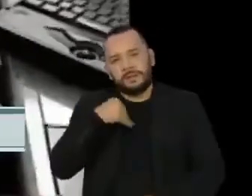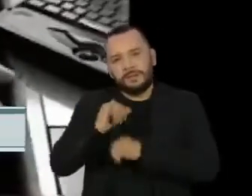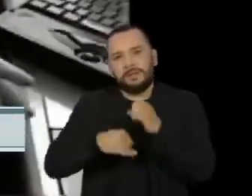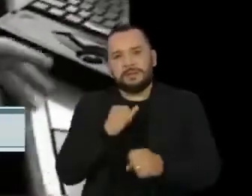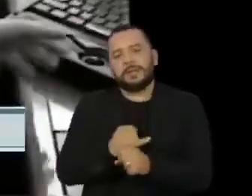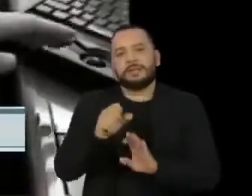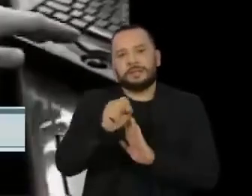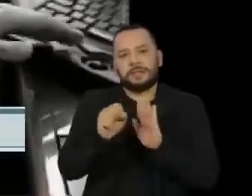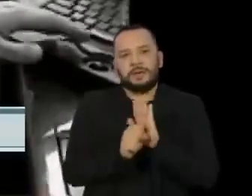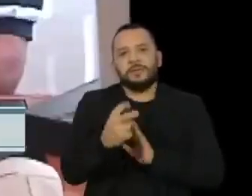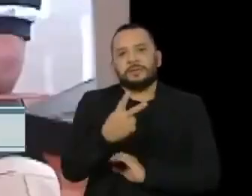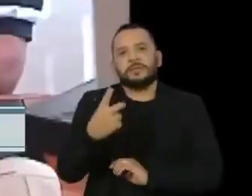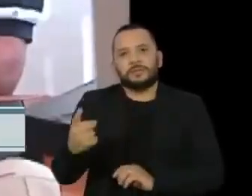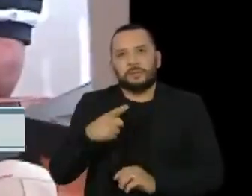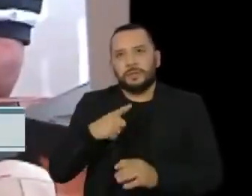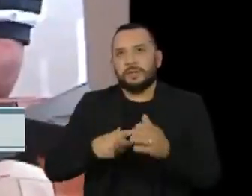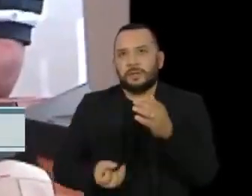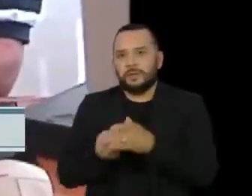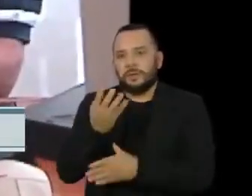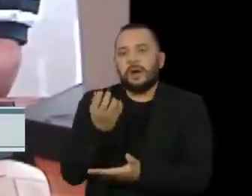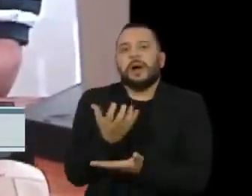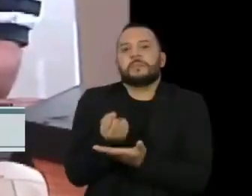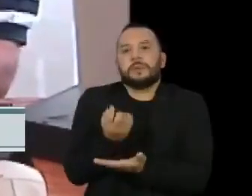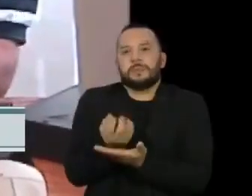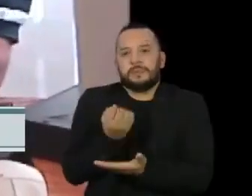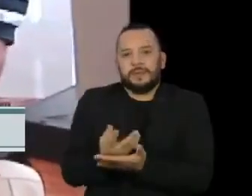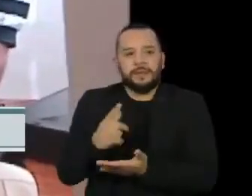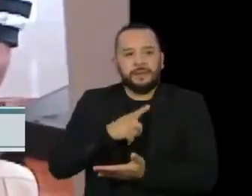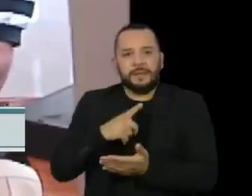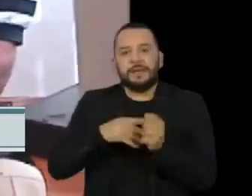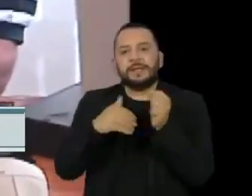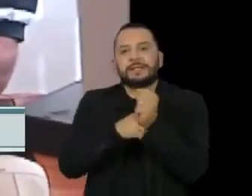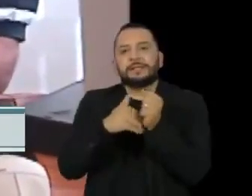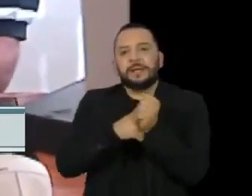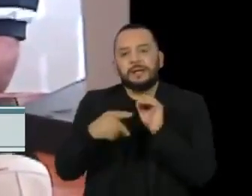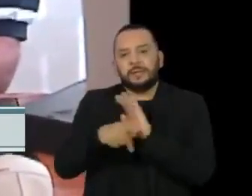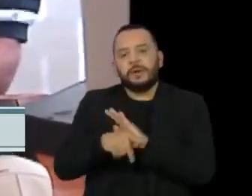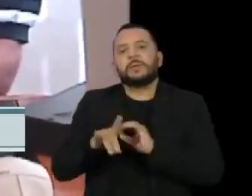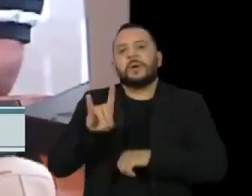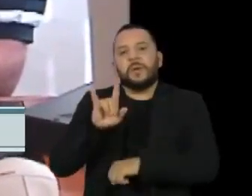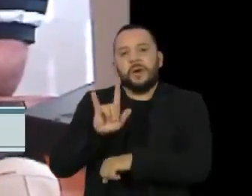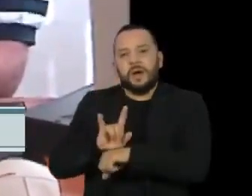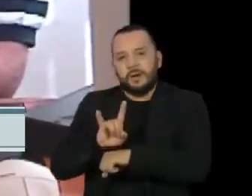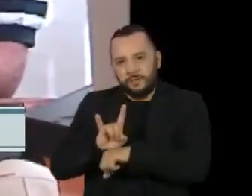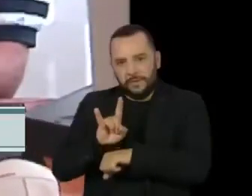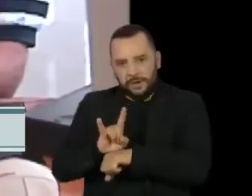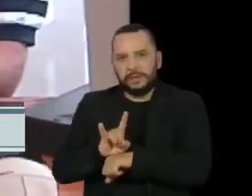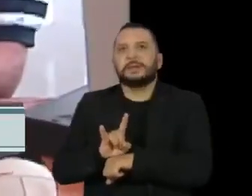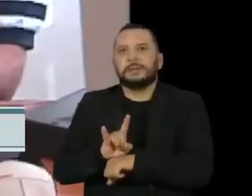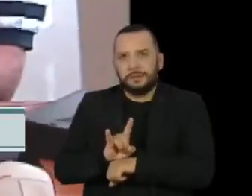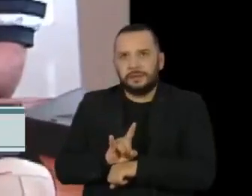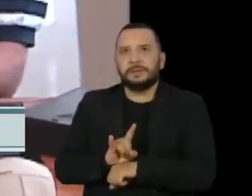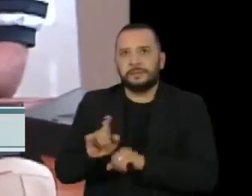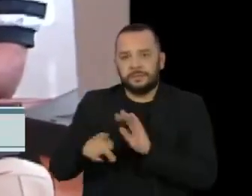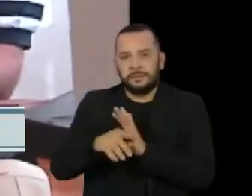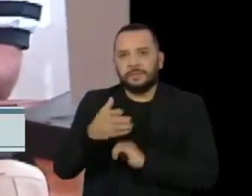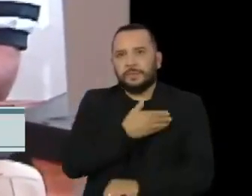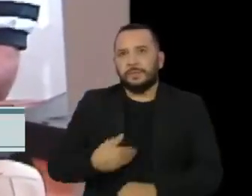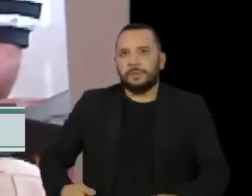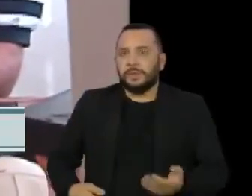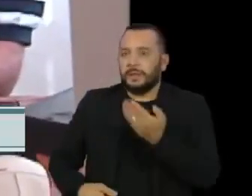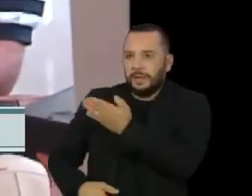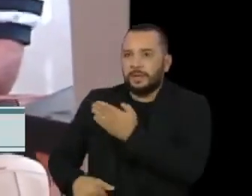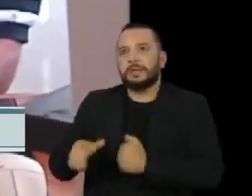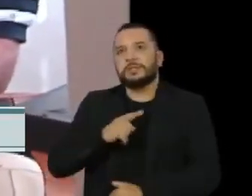XXI, criou um aplicativo colaborativo que armazena senhas para redes de Wi-Fi públicas. Alexander Mandic lutava contra